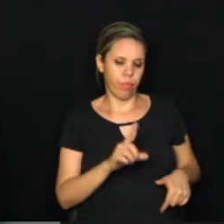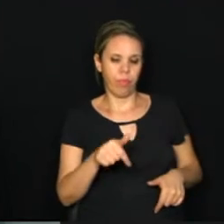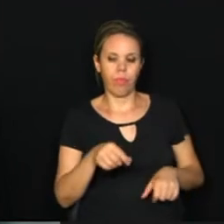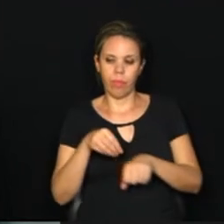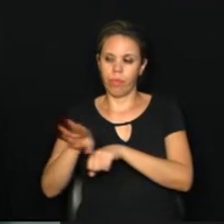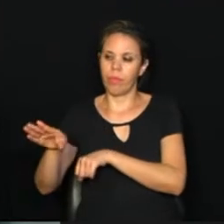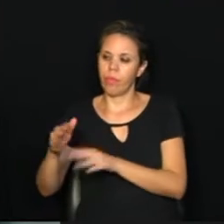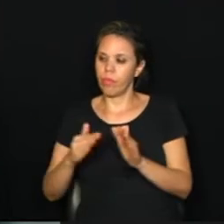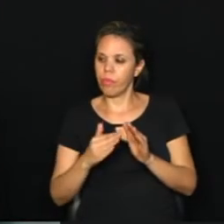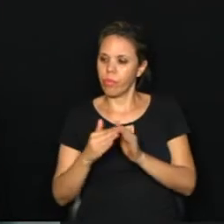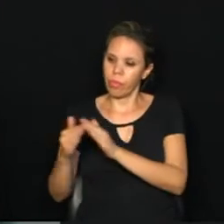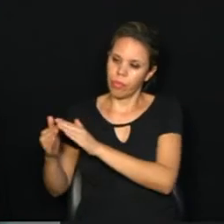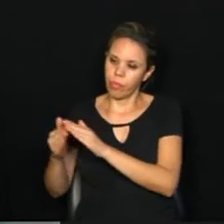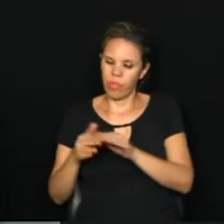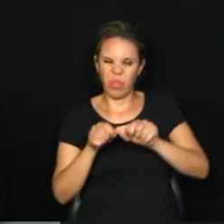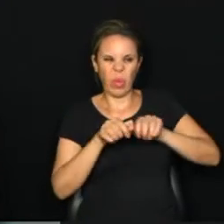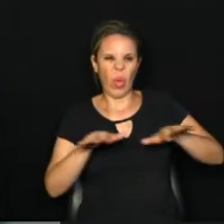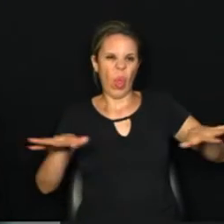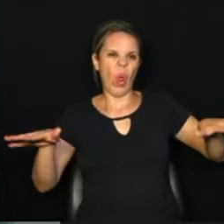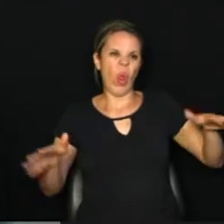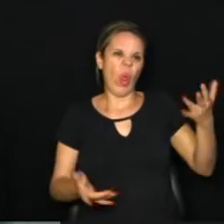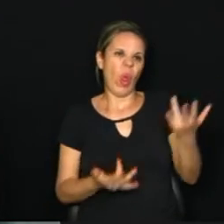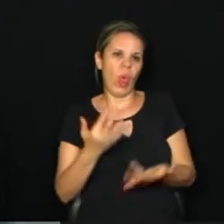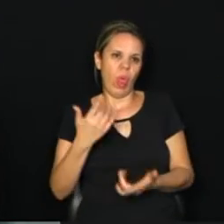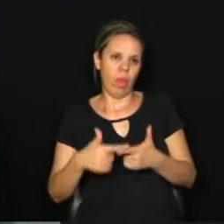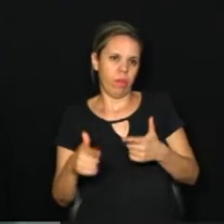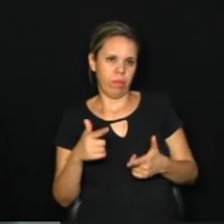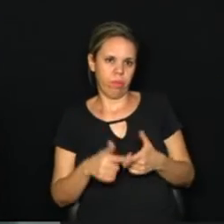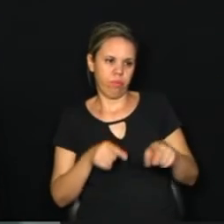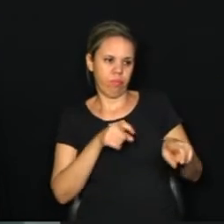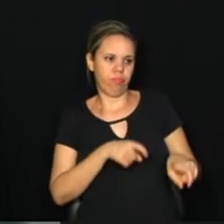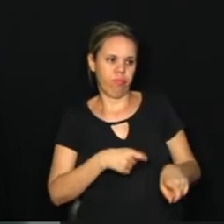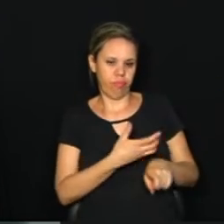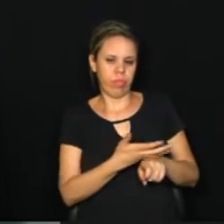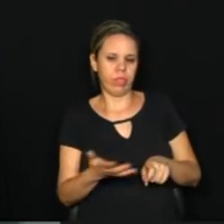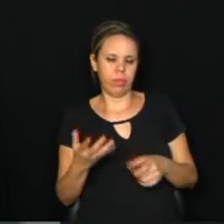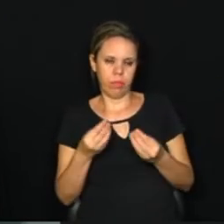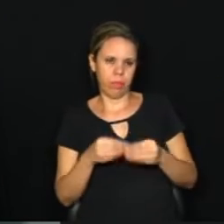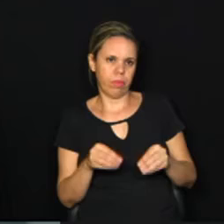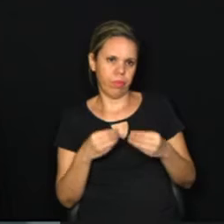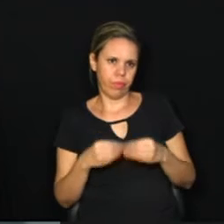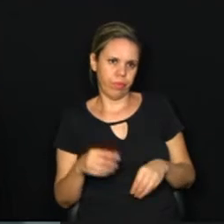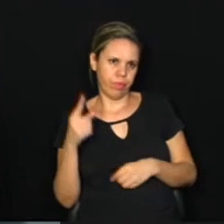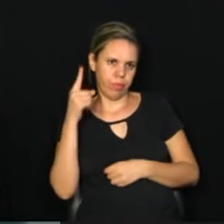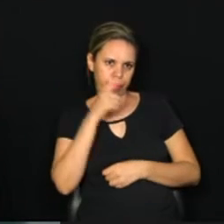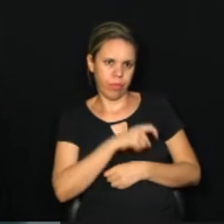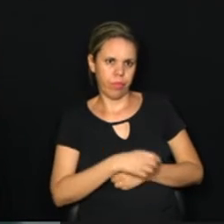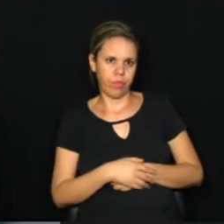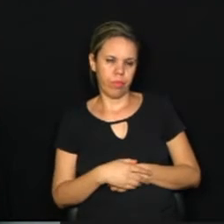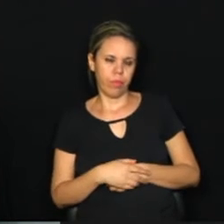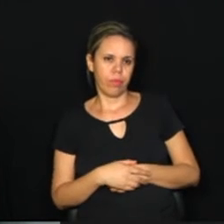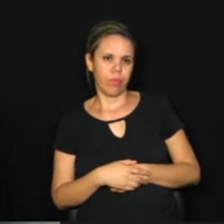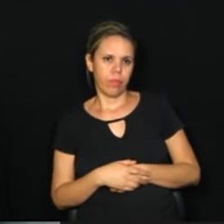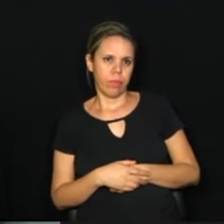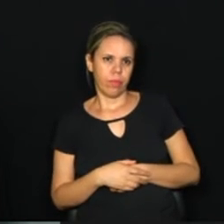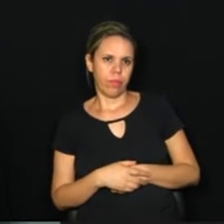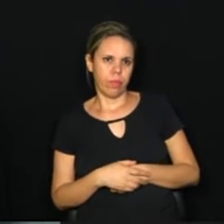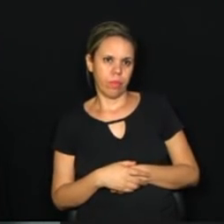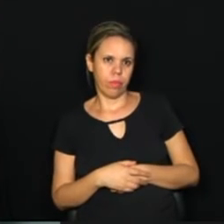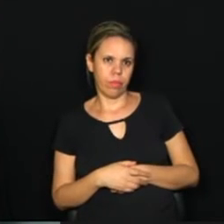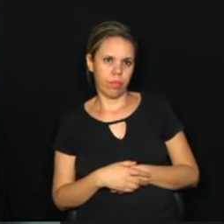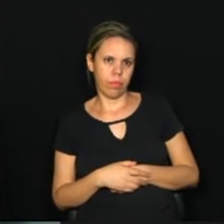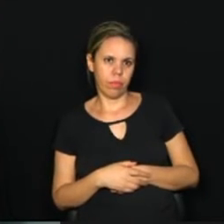para o vizinho, atinge áreas de pasto, enfim, é bastante complicado. Então,